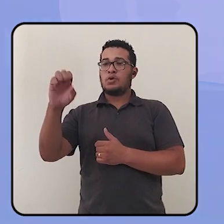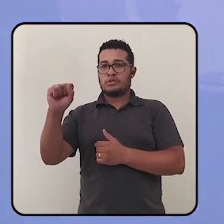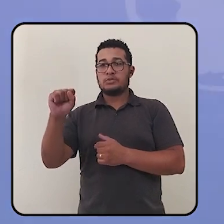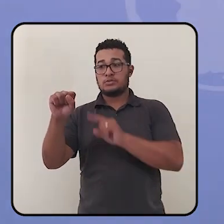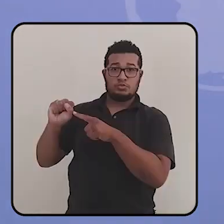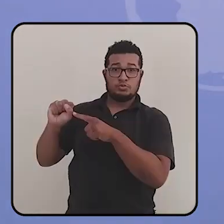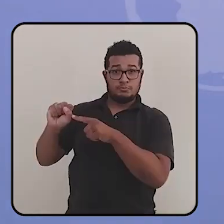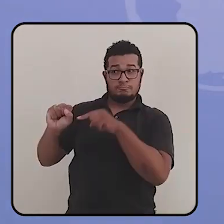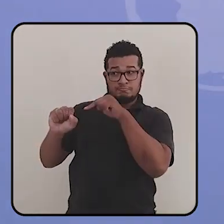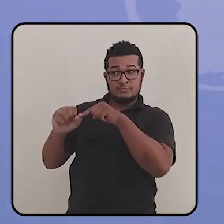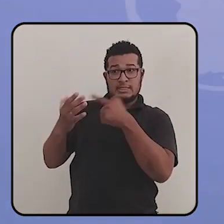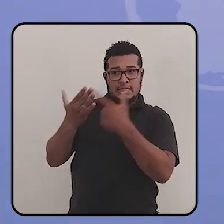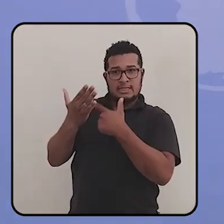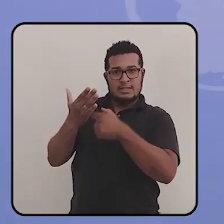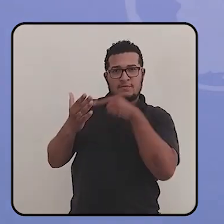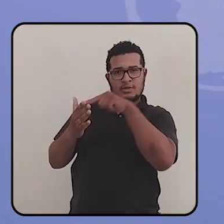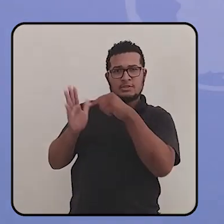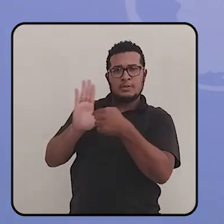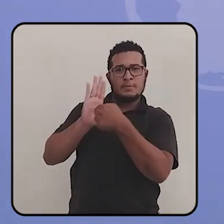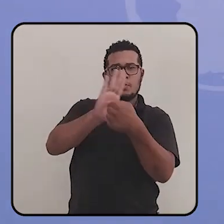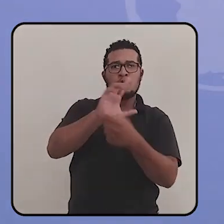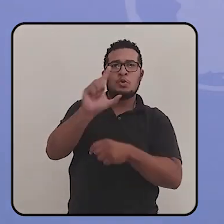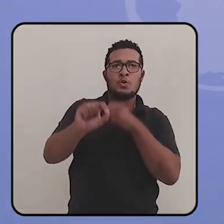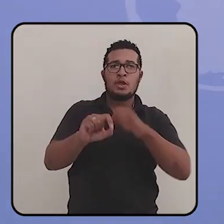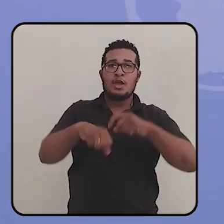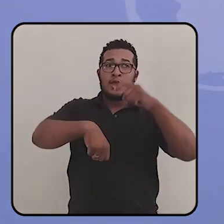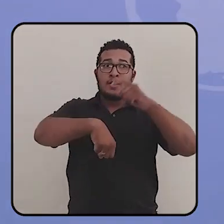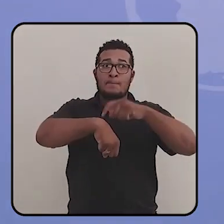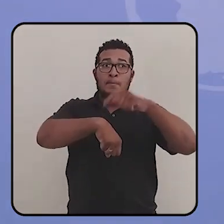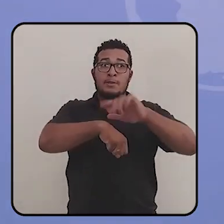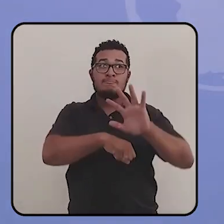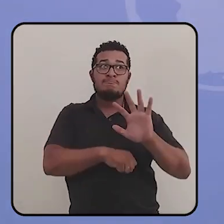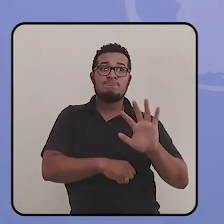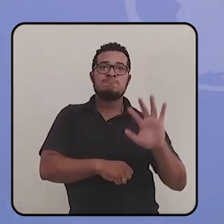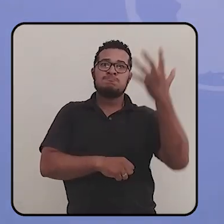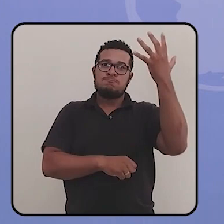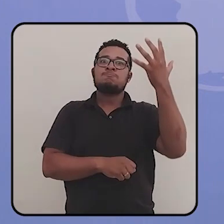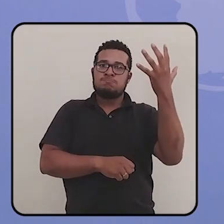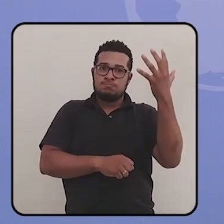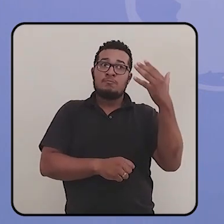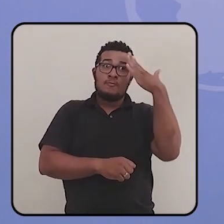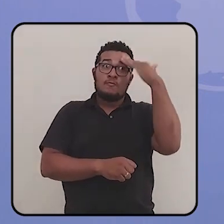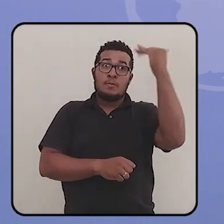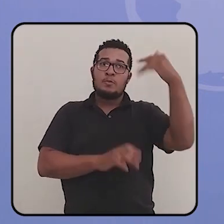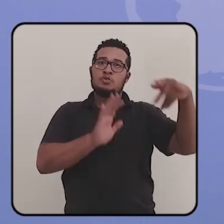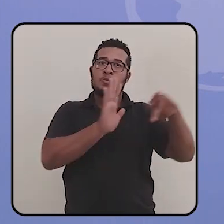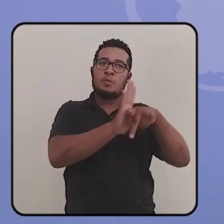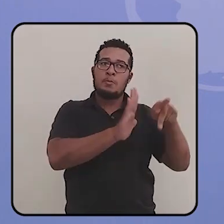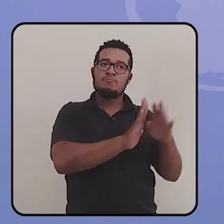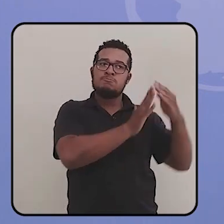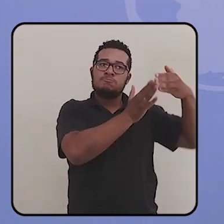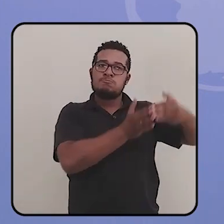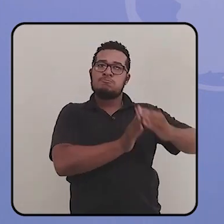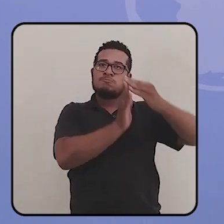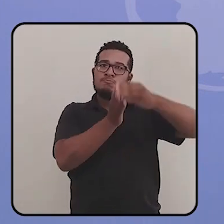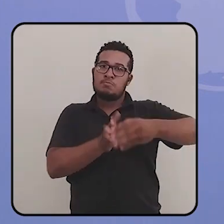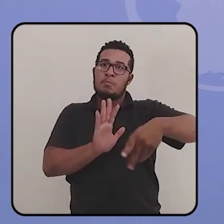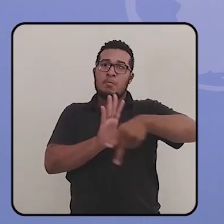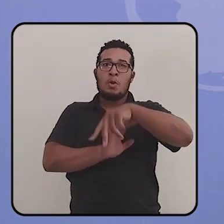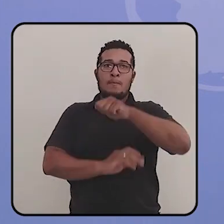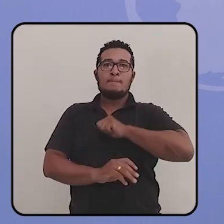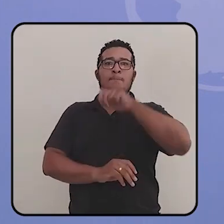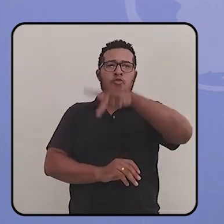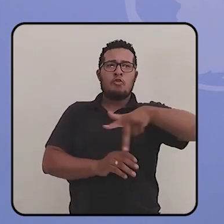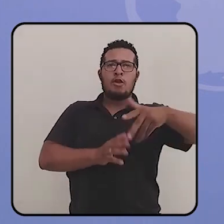retrata momentos épicos das viagens marítimas dos portugueses nas grandes navegações então nós temos